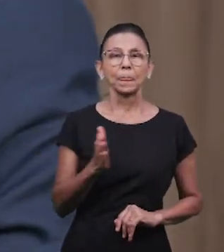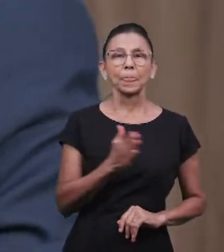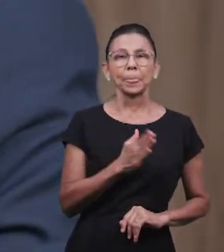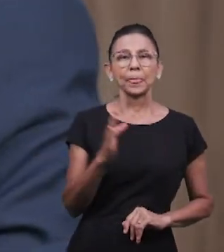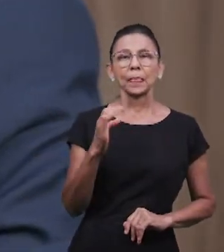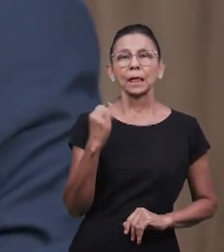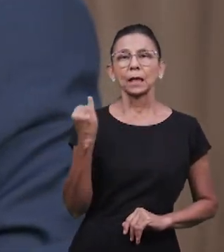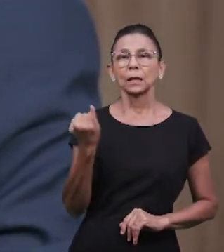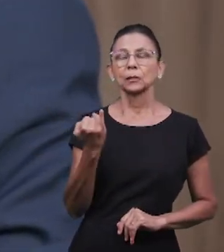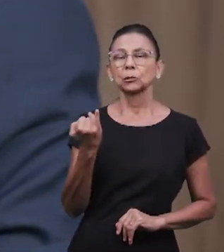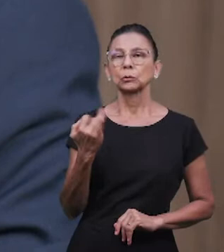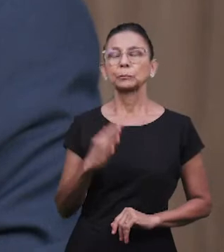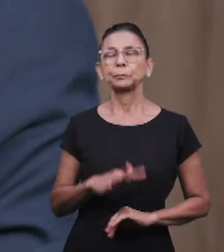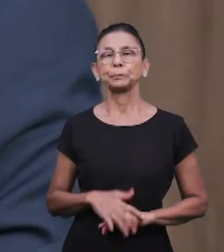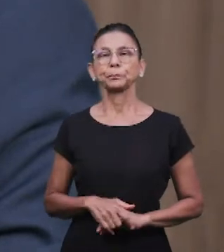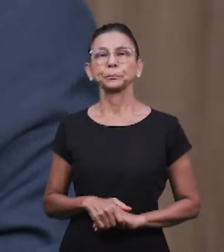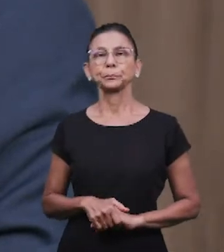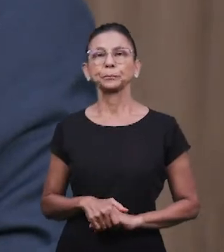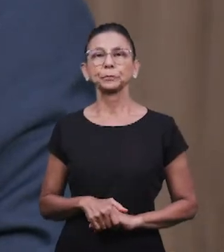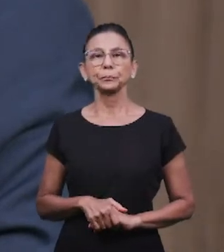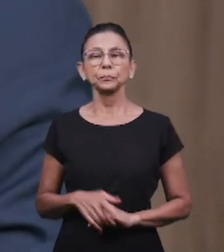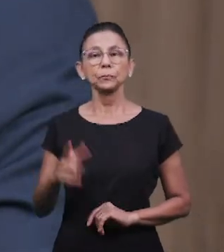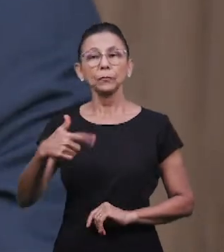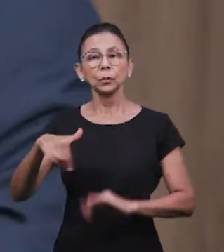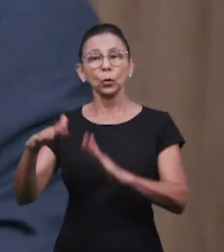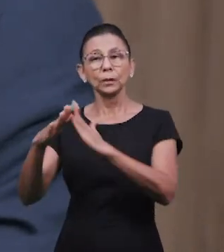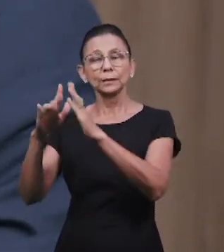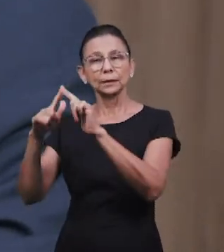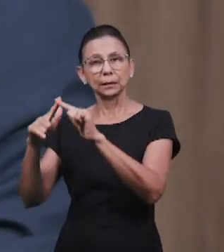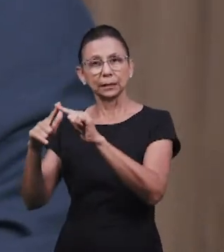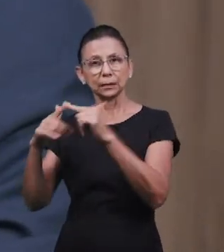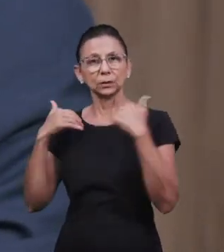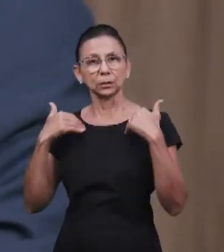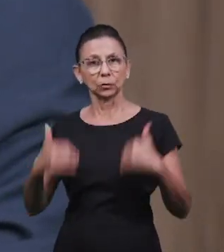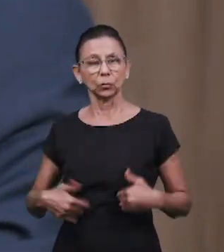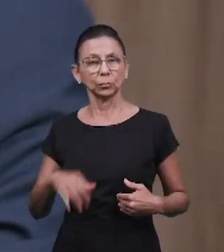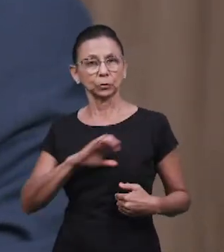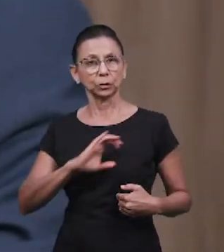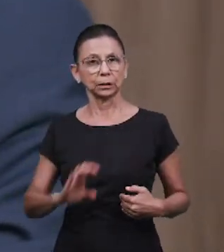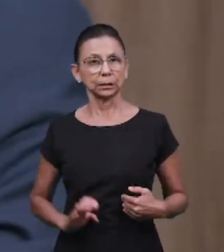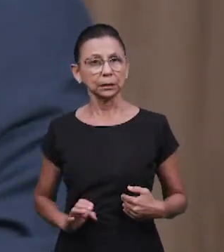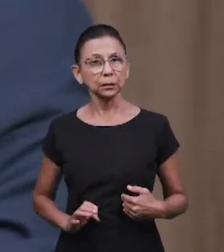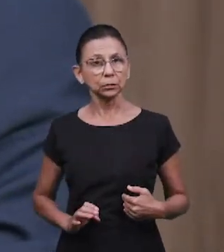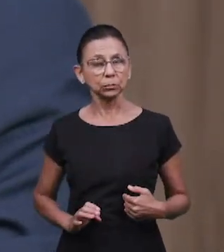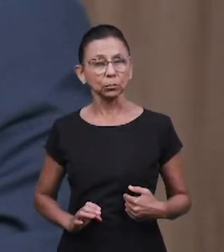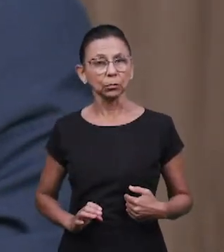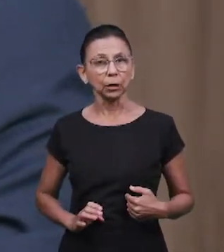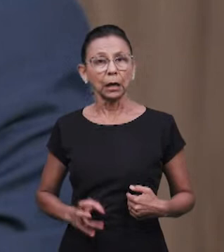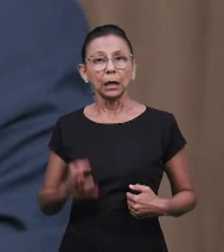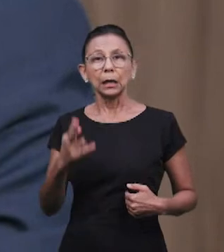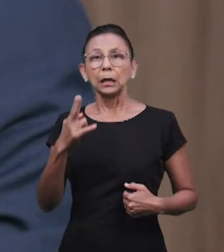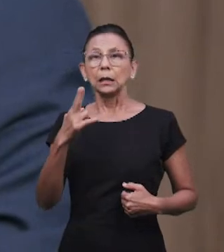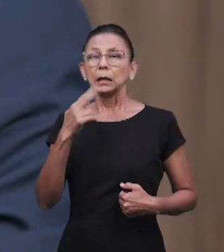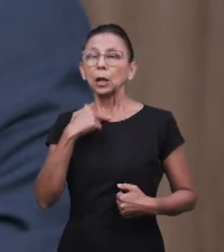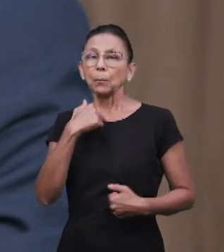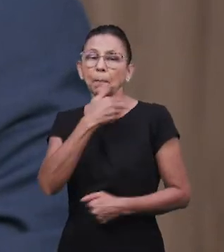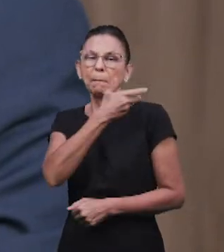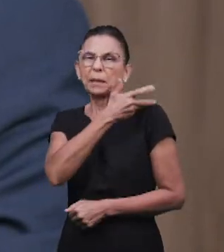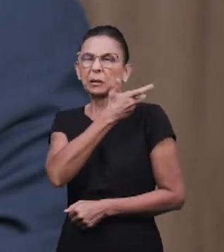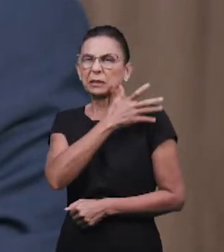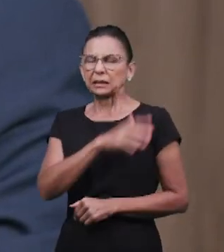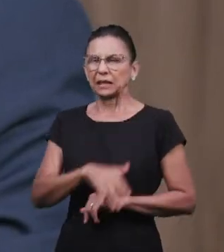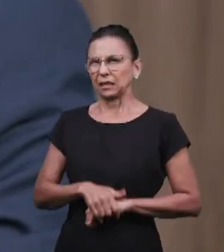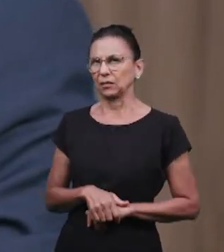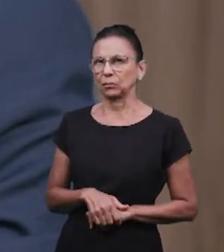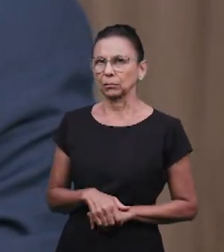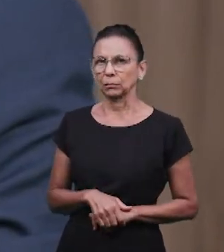igreja, como corpo de Cristo, não pode haver acepção de pessoas. Ou seja, a igreja tem que estar